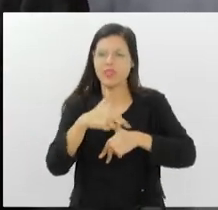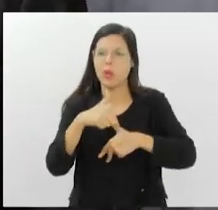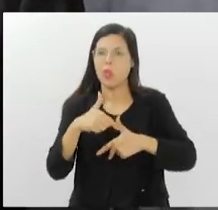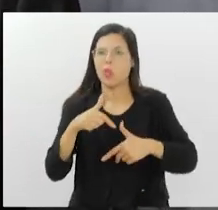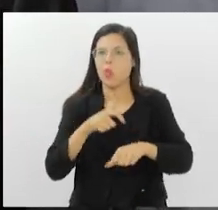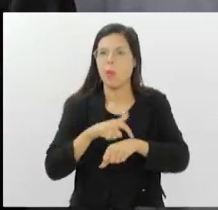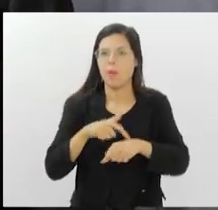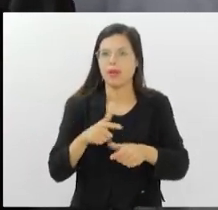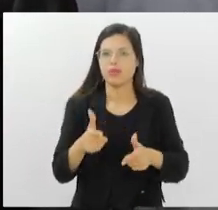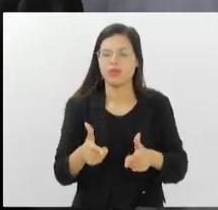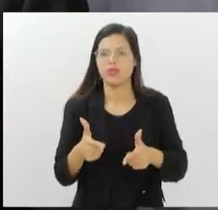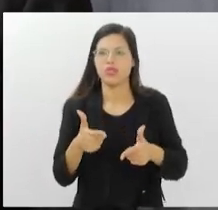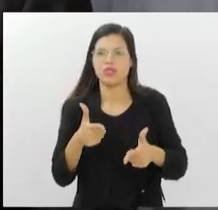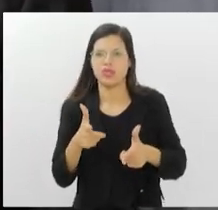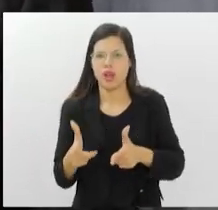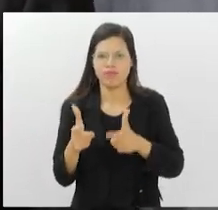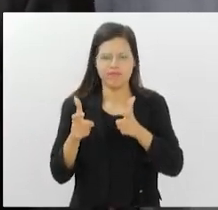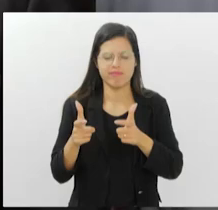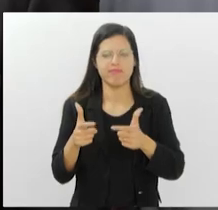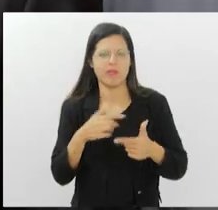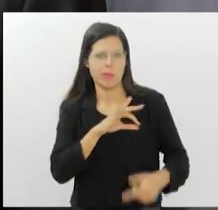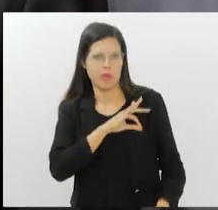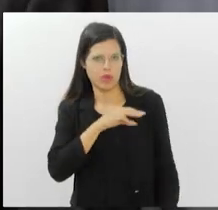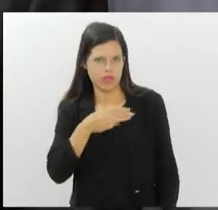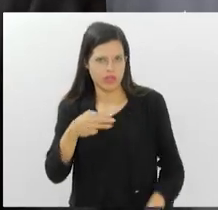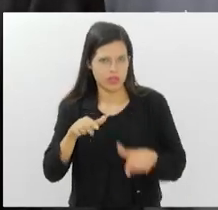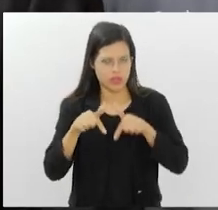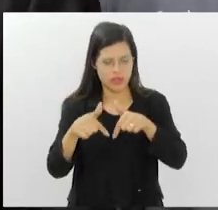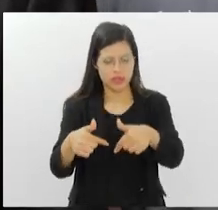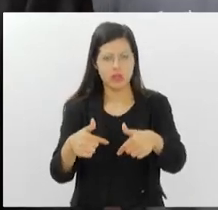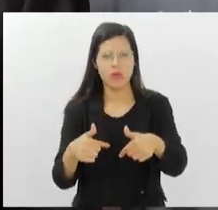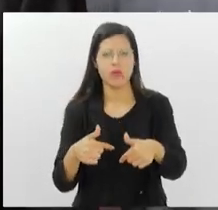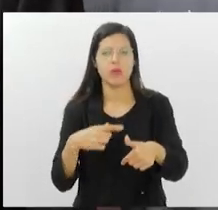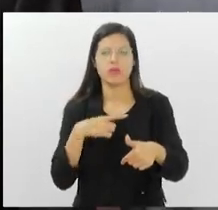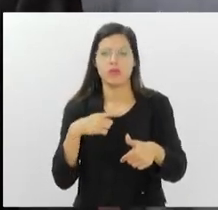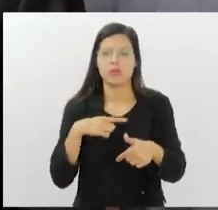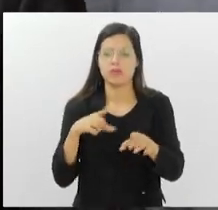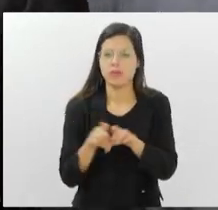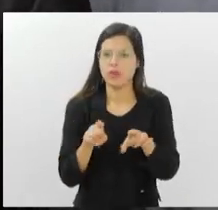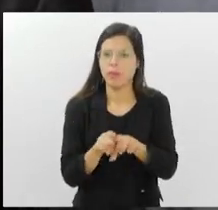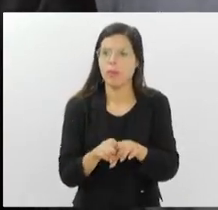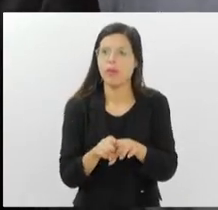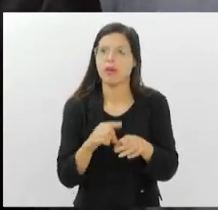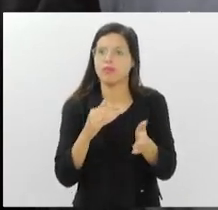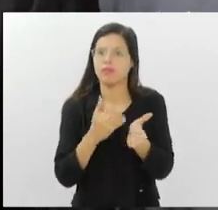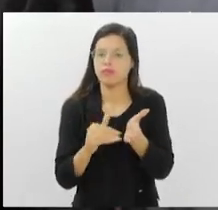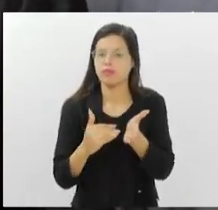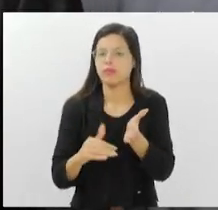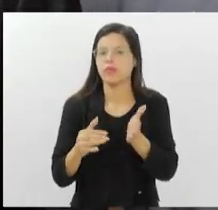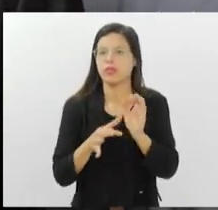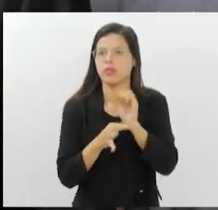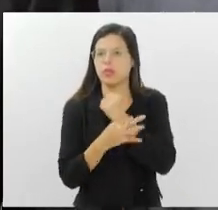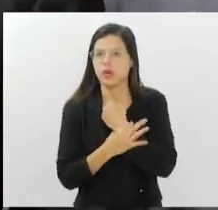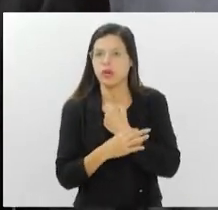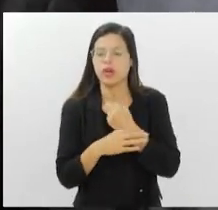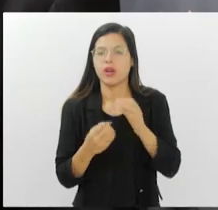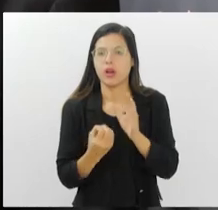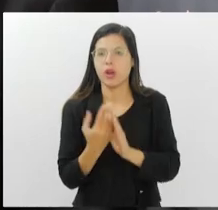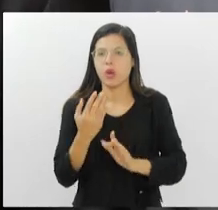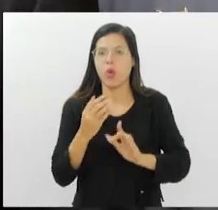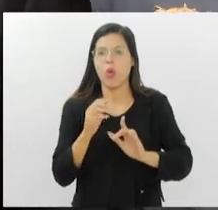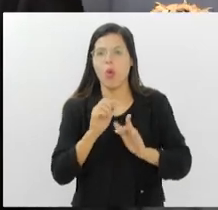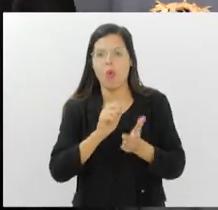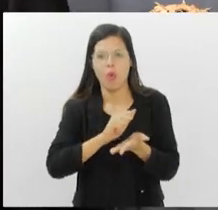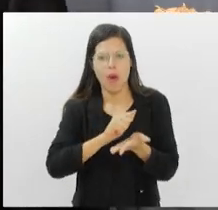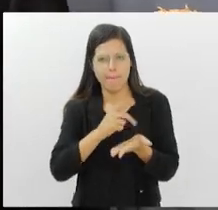muito importante com a Secretaria de Polícia Militar do Estado do Rio de Janeiro, por meio da Secretaria de Segurança, que criou o app Rede Escola, garantindo